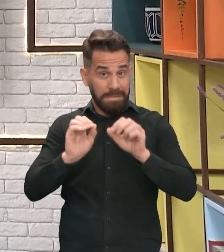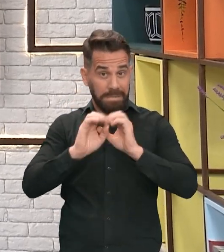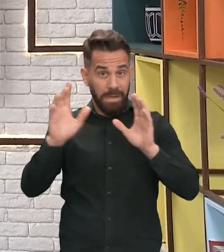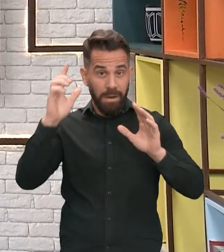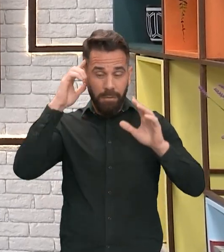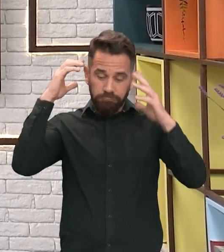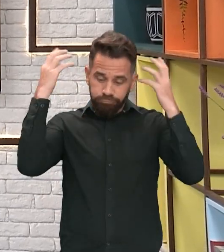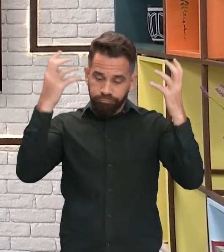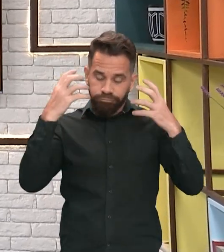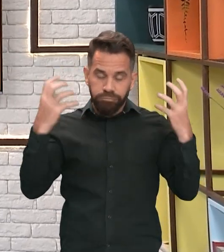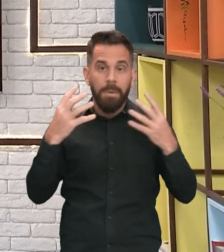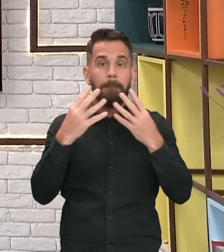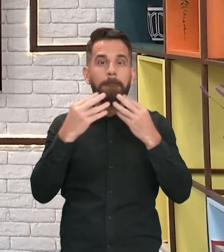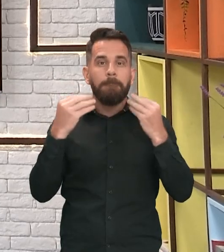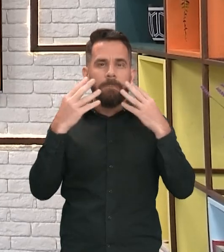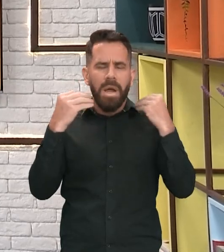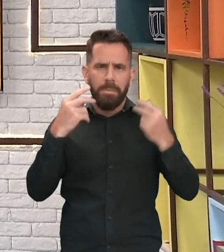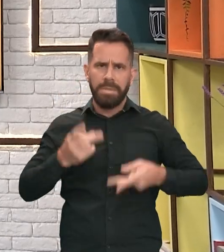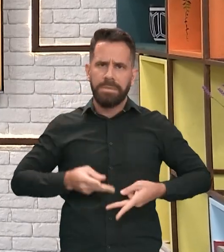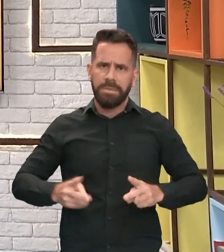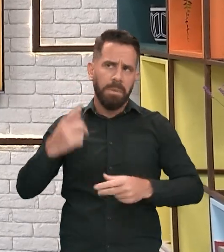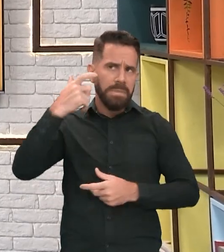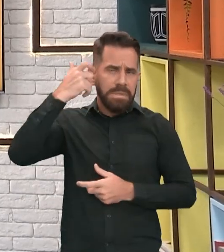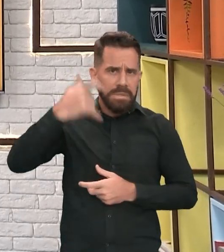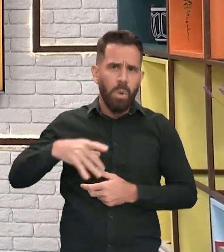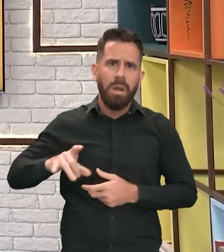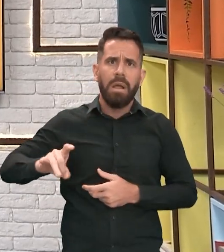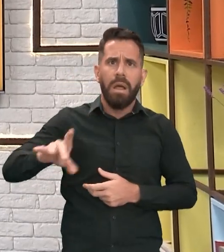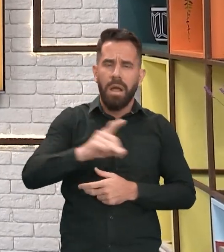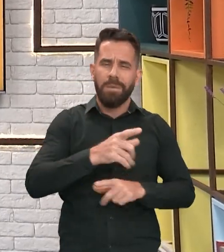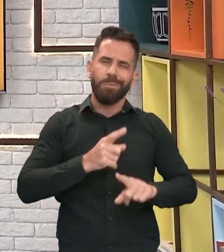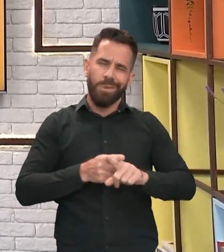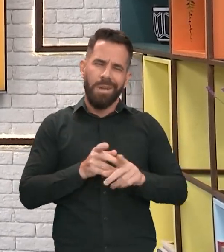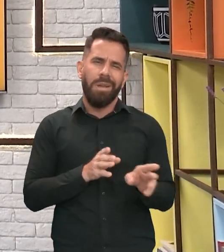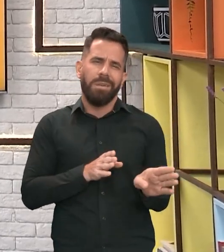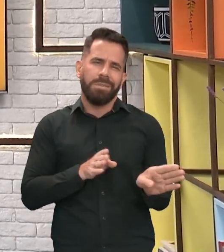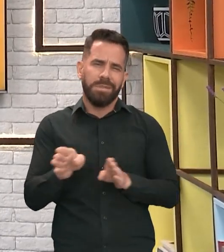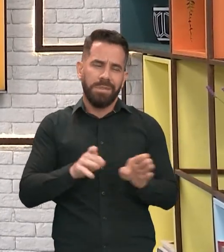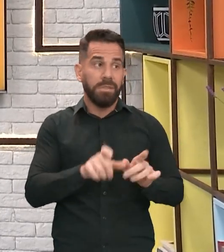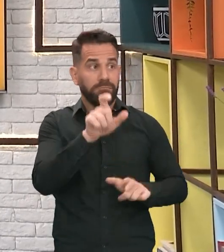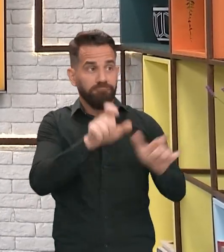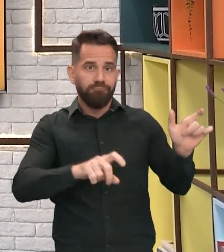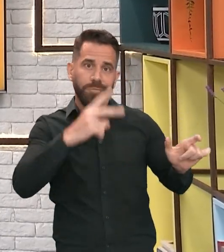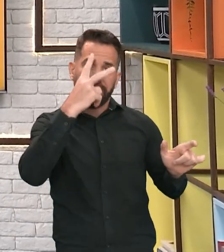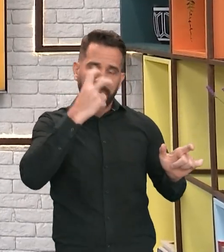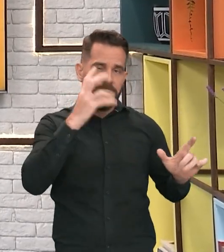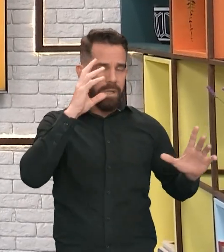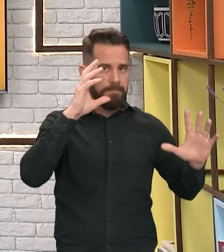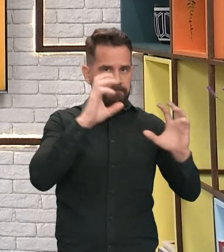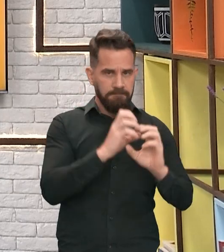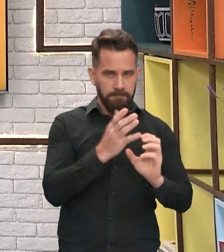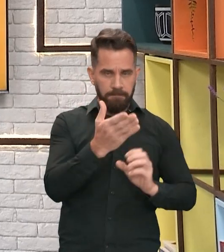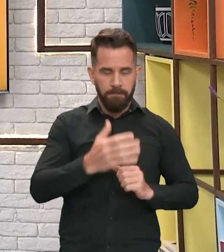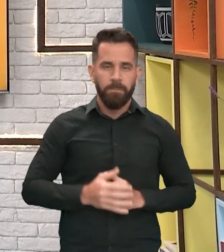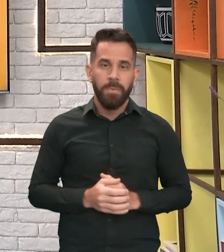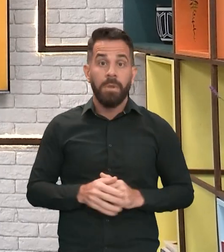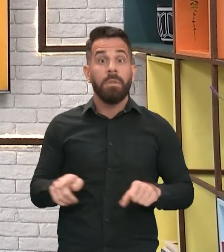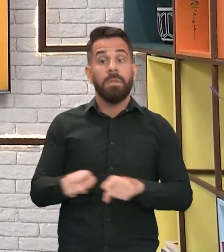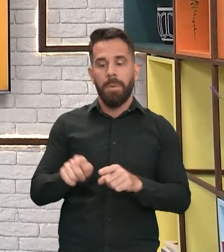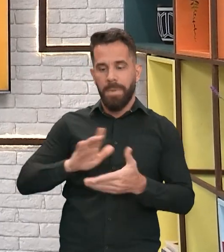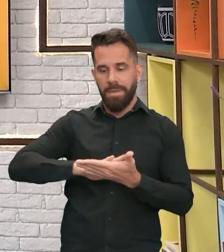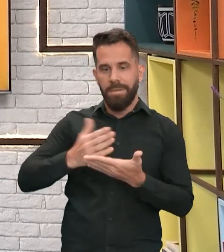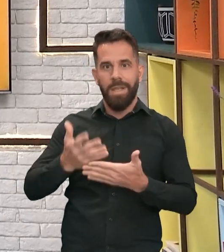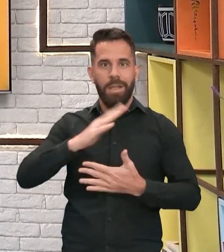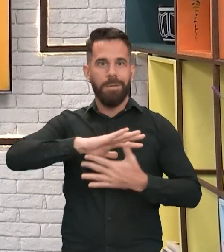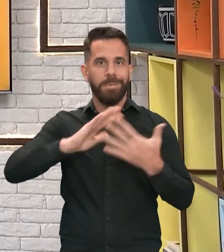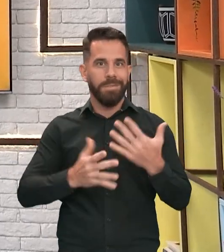descrição de todas as pessoas que aparecem aqui na telinha para tornar a programação mais acessível ao nosso público cego e de baixa visão, além da acessibilidade